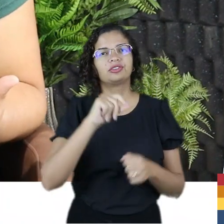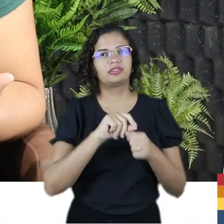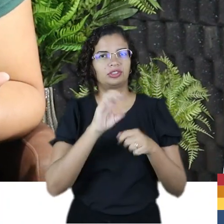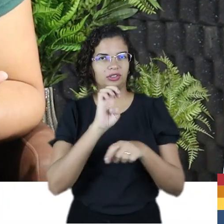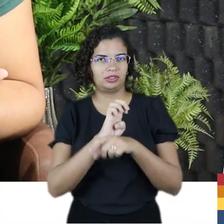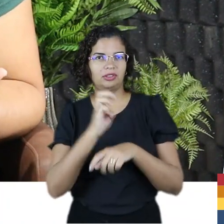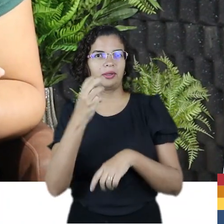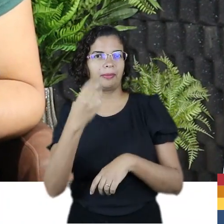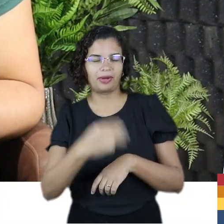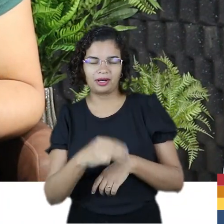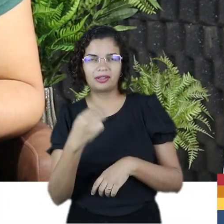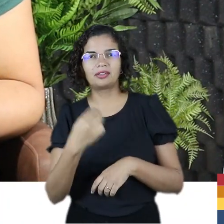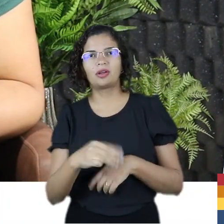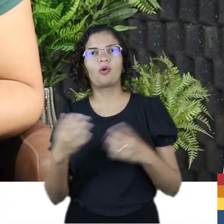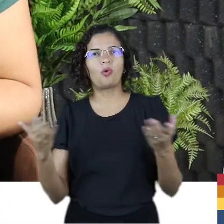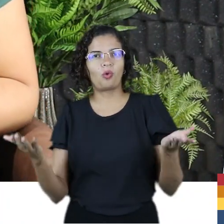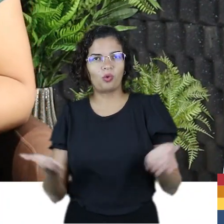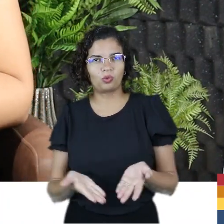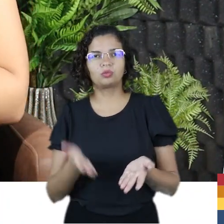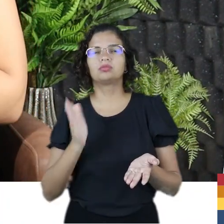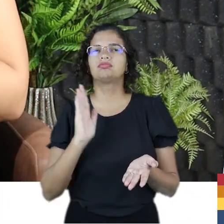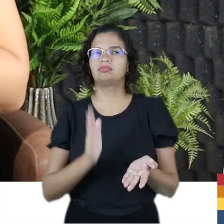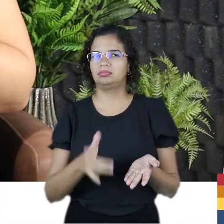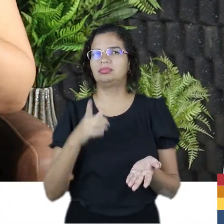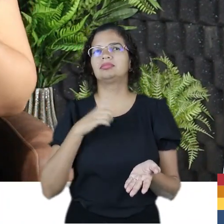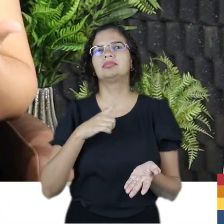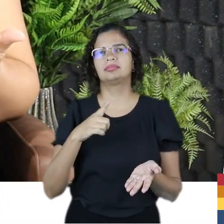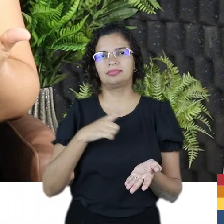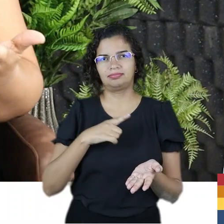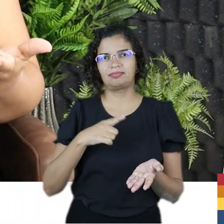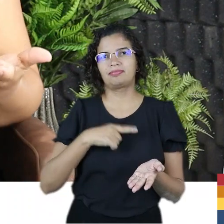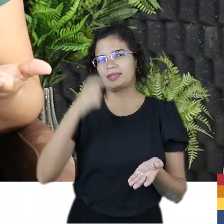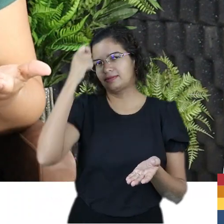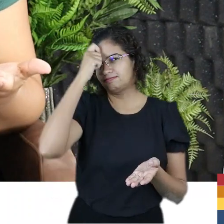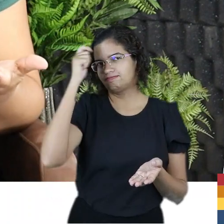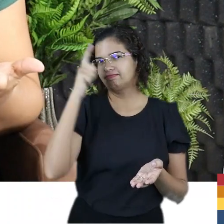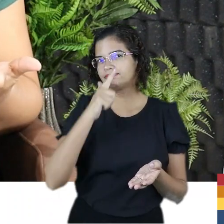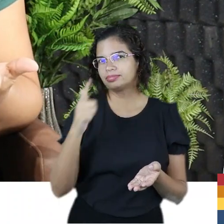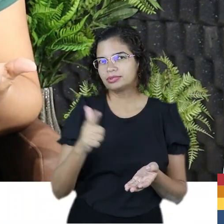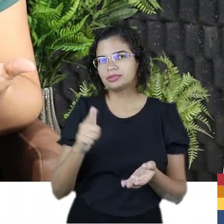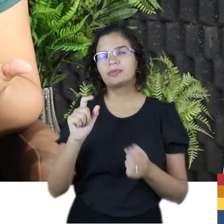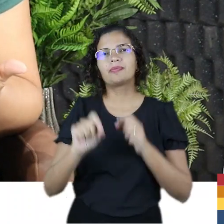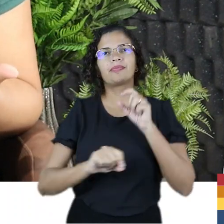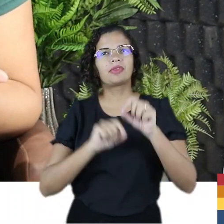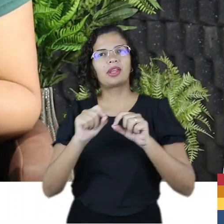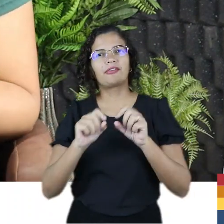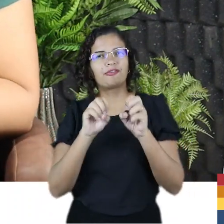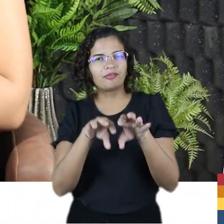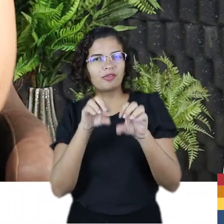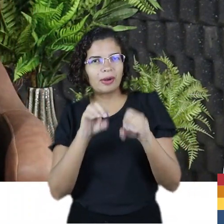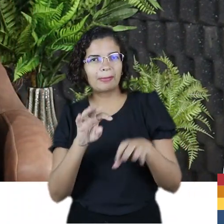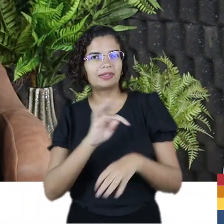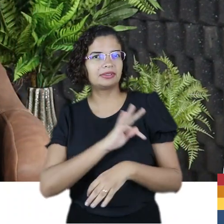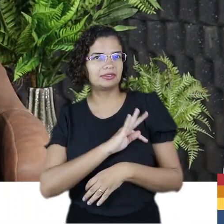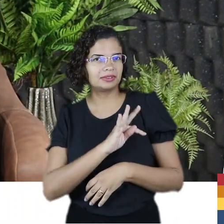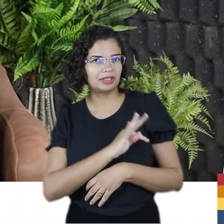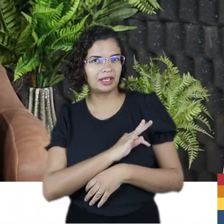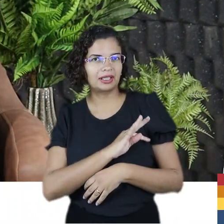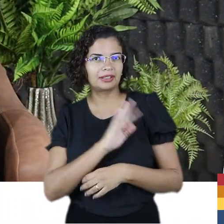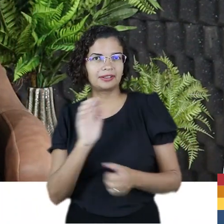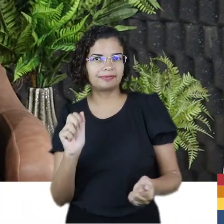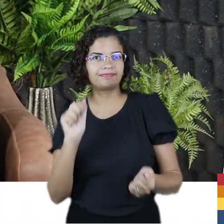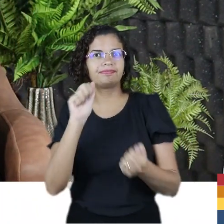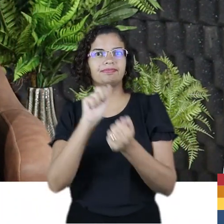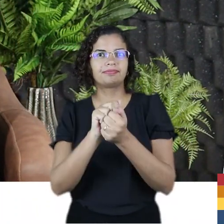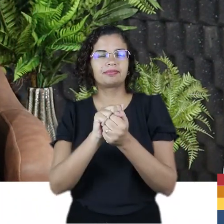tem a expertise quanto a formação técnica profissional integrada né a partir dos IEMAS e também já temos